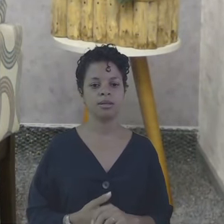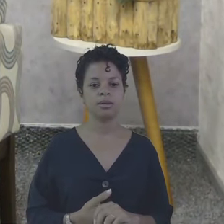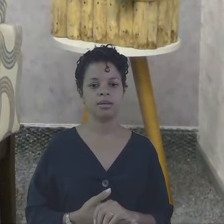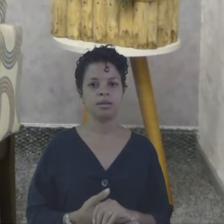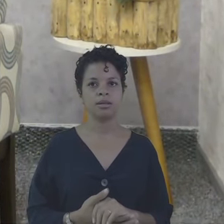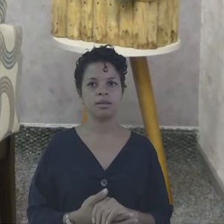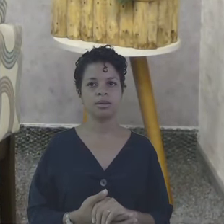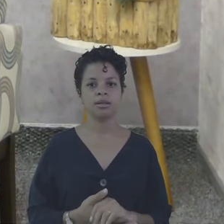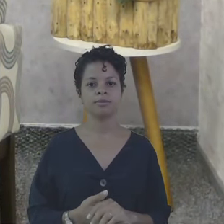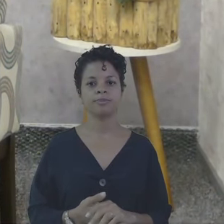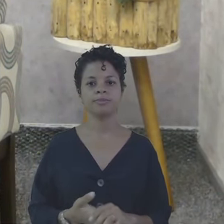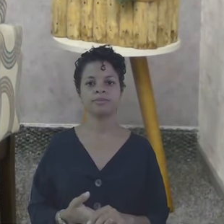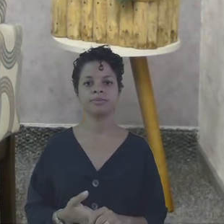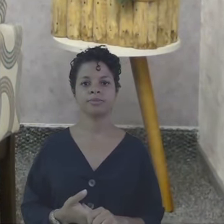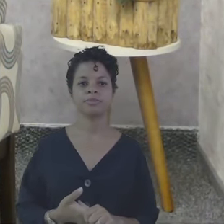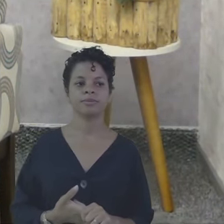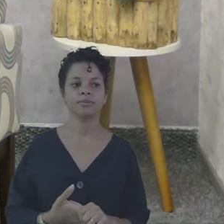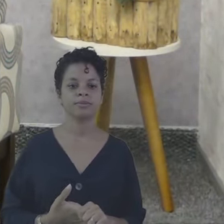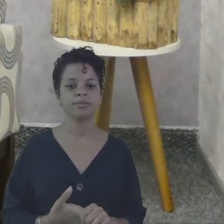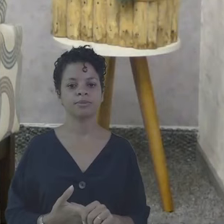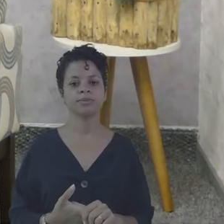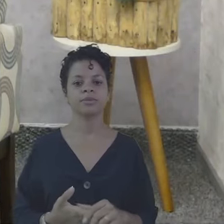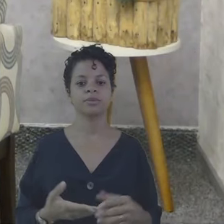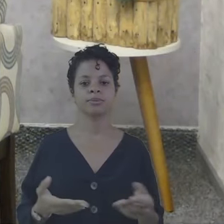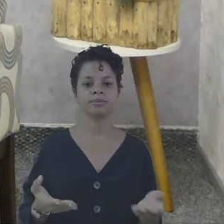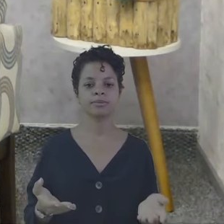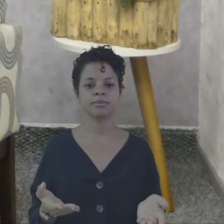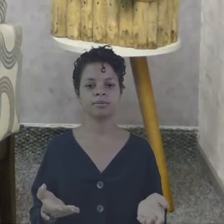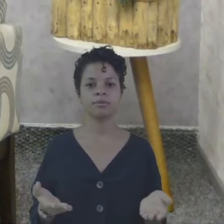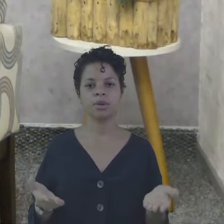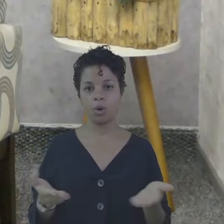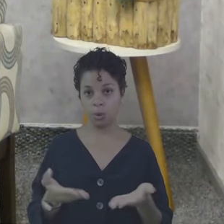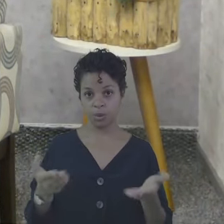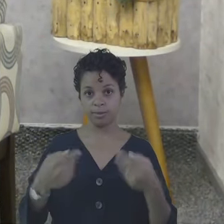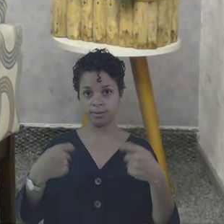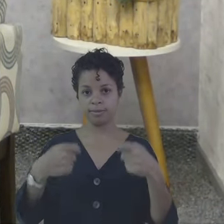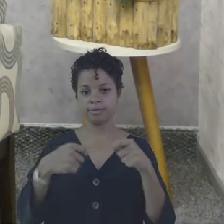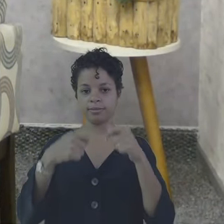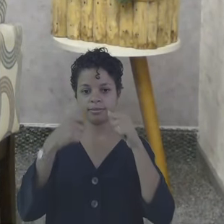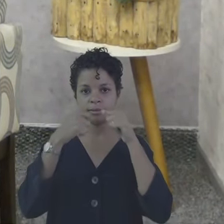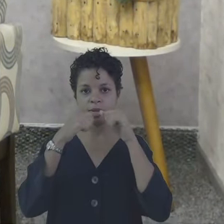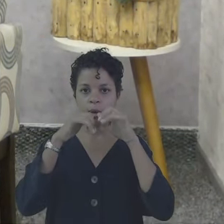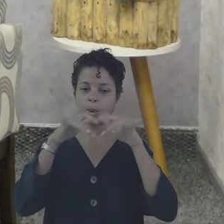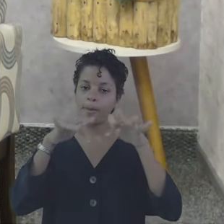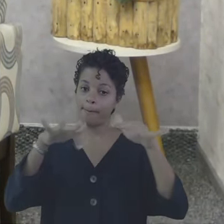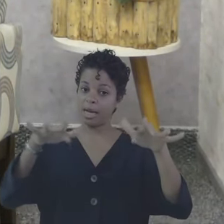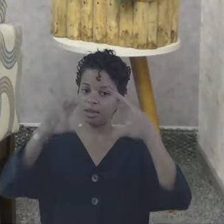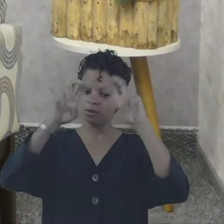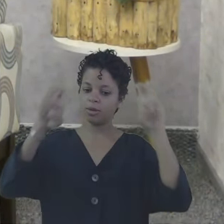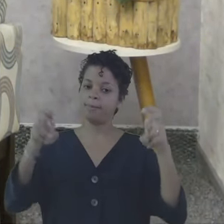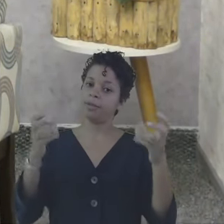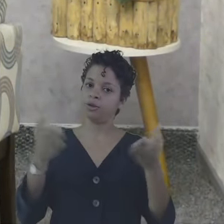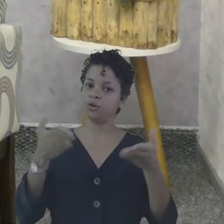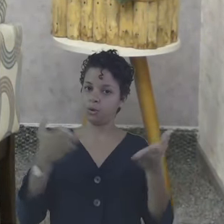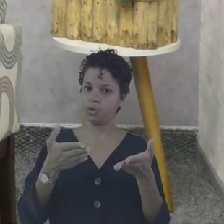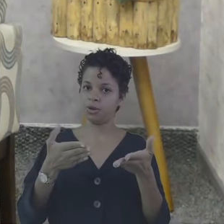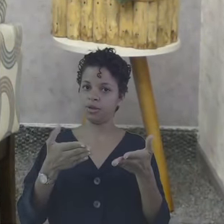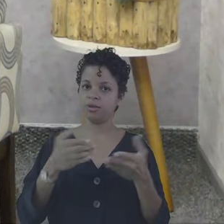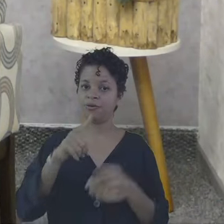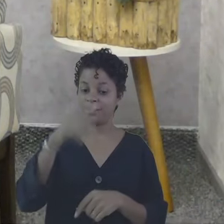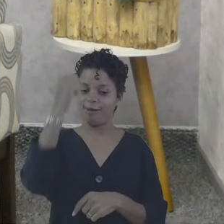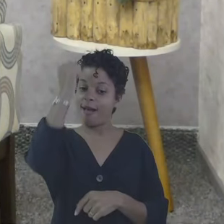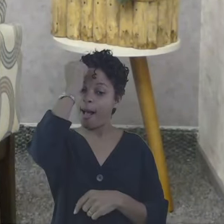deveria, mais do que nunca, compartilhar o tema de hoje com pelo menos 10 amigos. Você vai se arrepender se você não